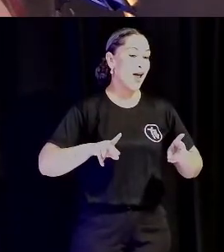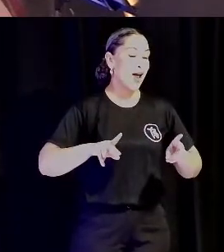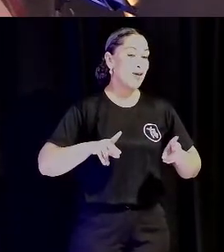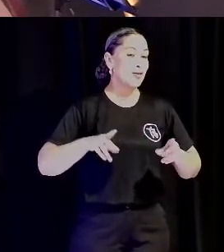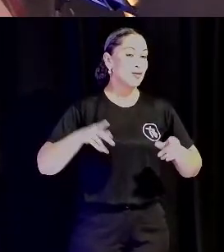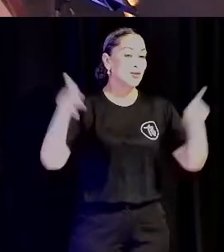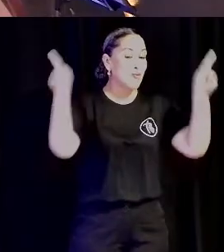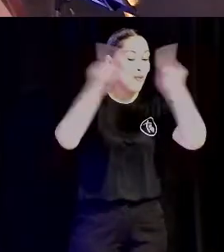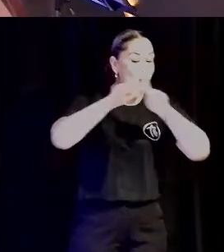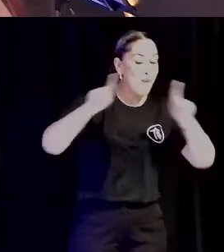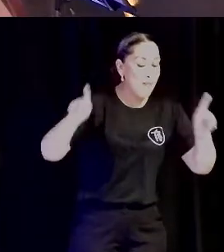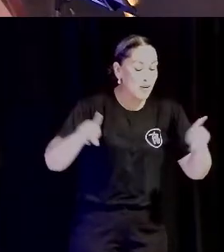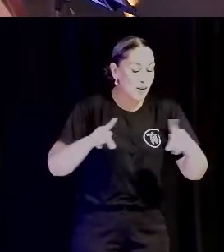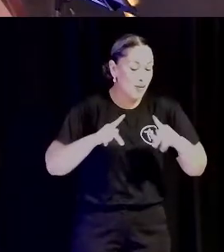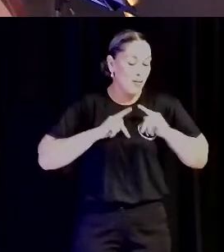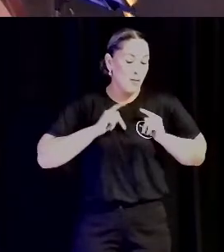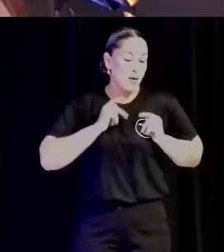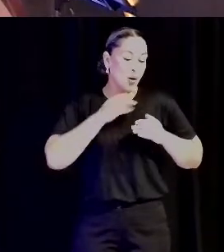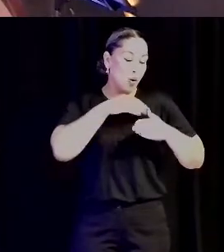lá dentro